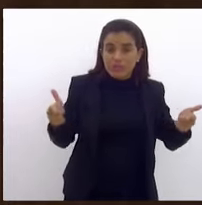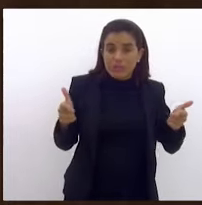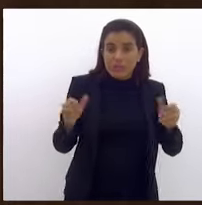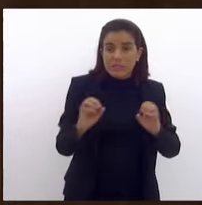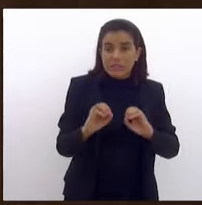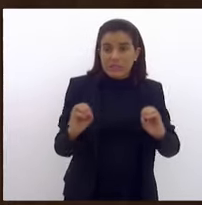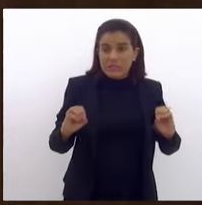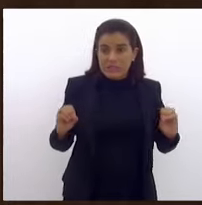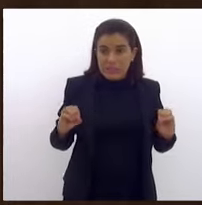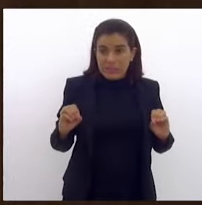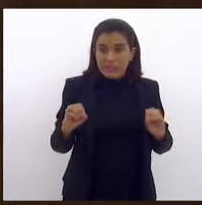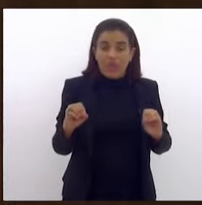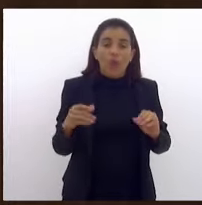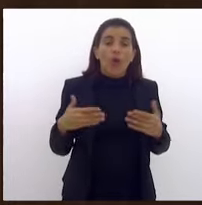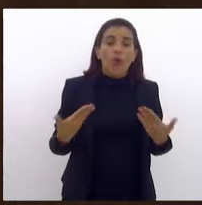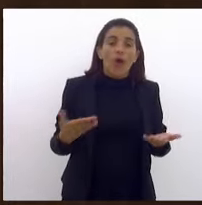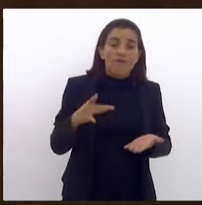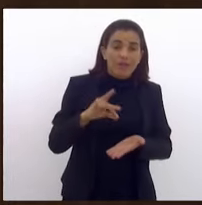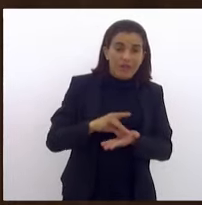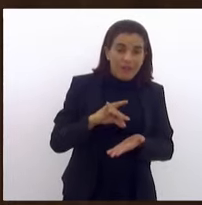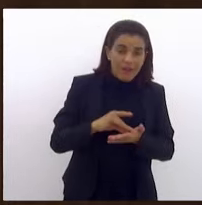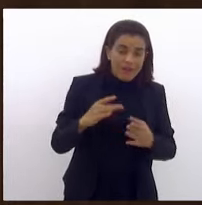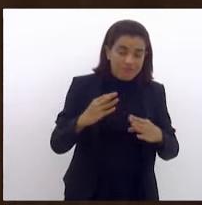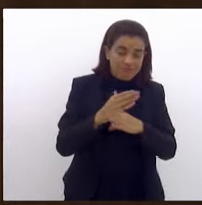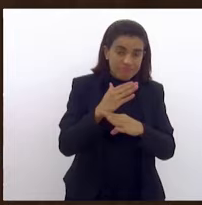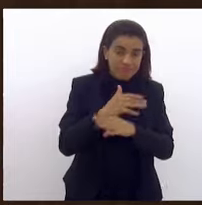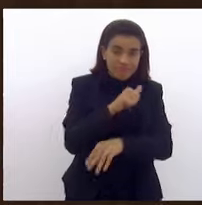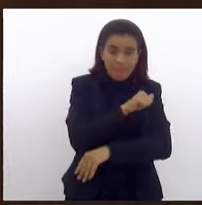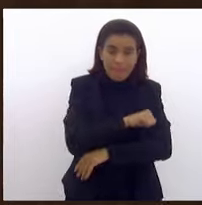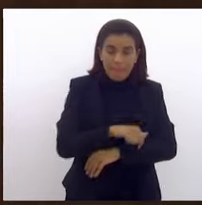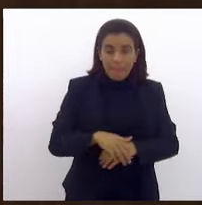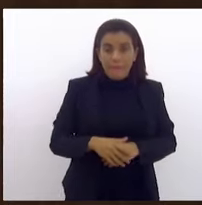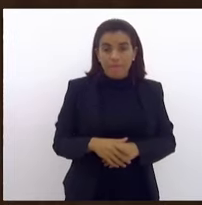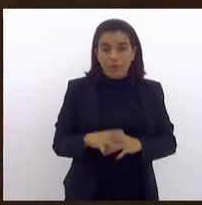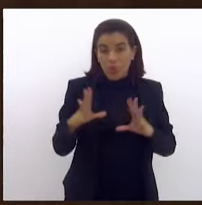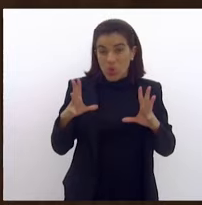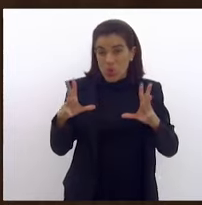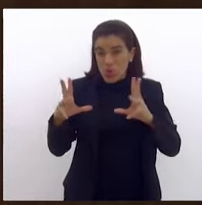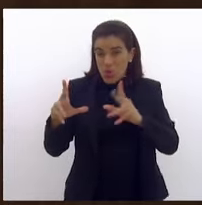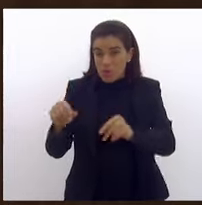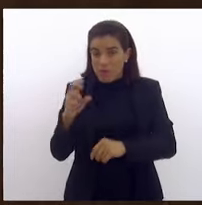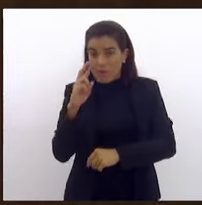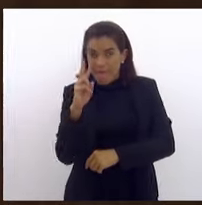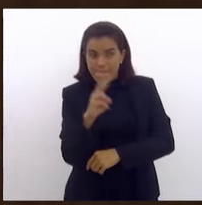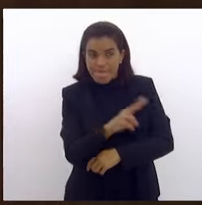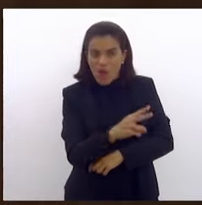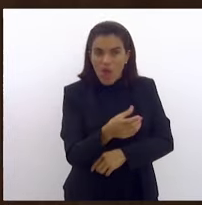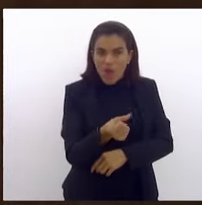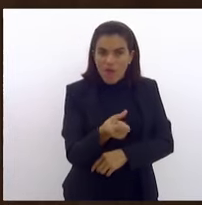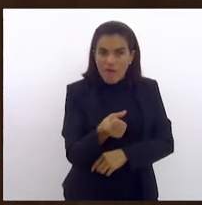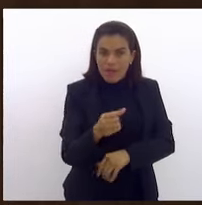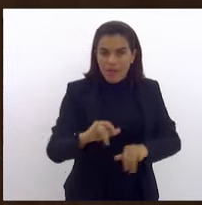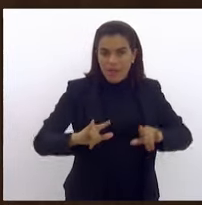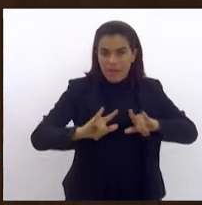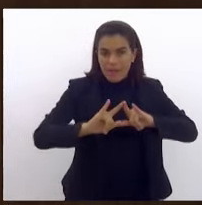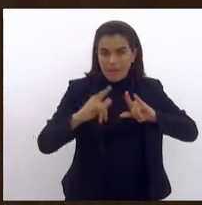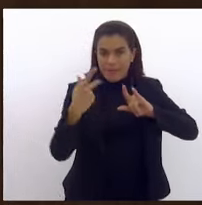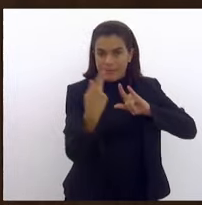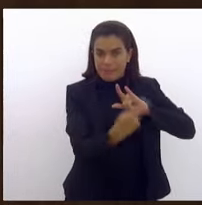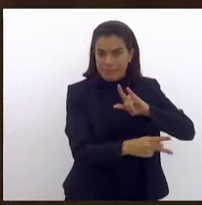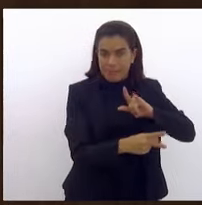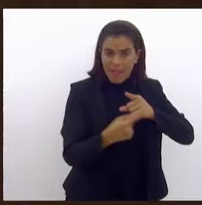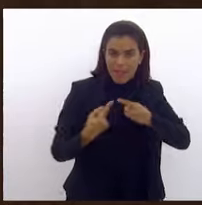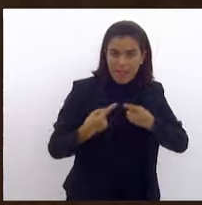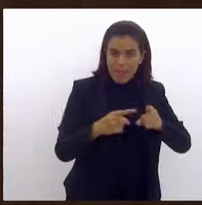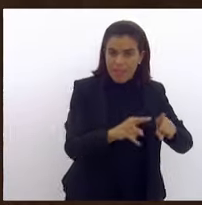era a verdadeira cidade do Rio de Janeiro. Quando todo mundo viu a covardia que a milícia dele faz com os